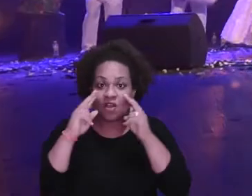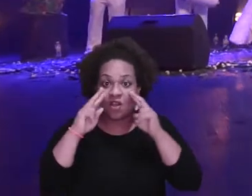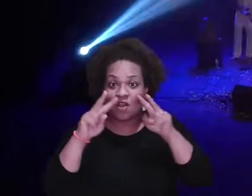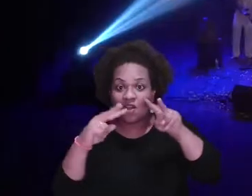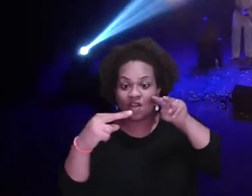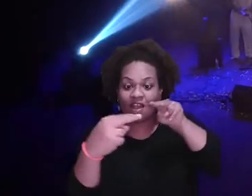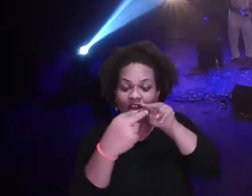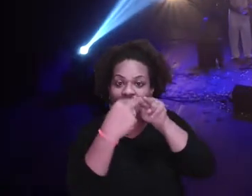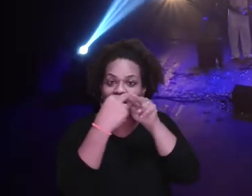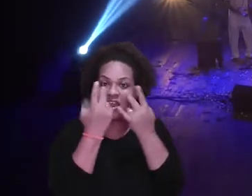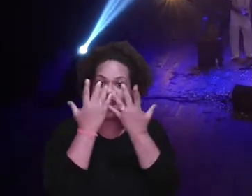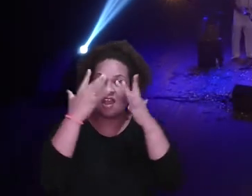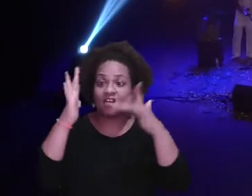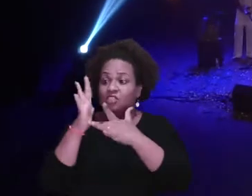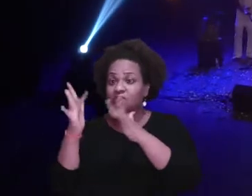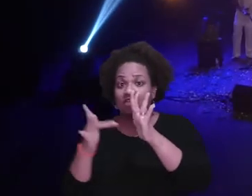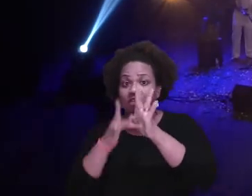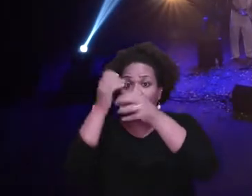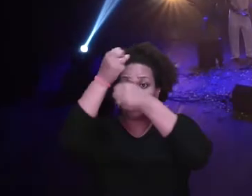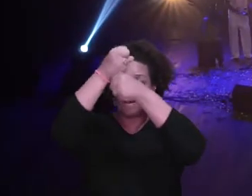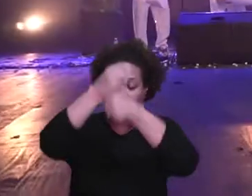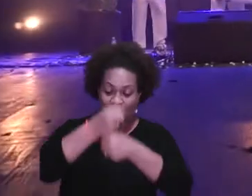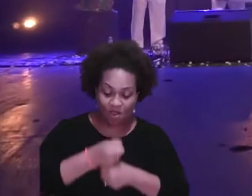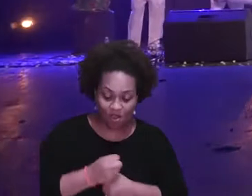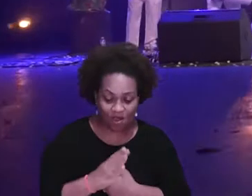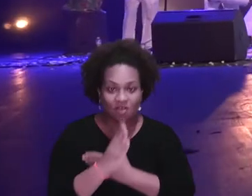de borra é tão frisou um